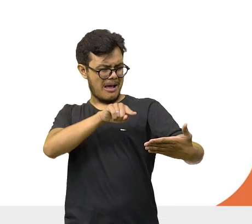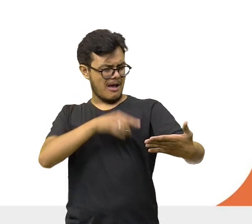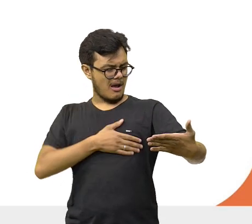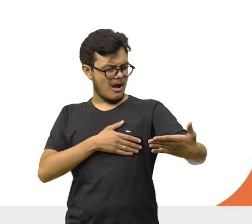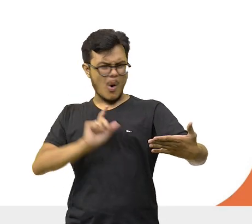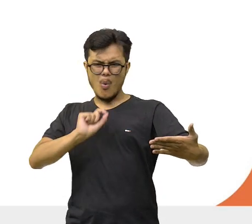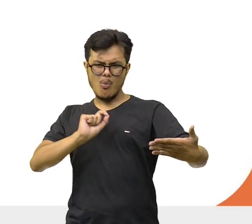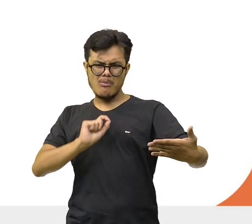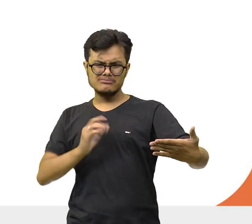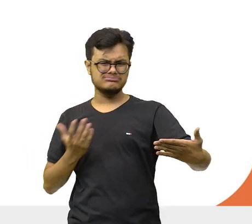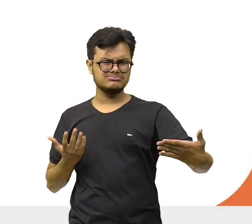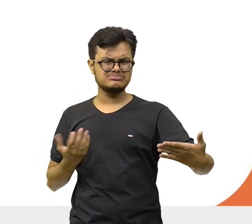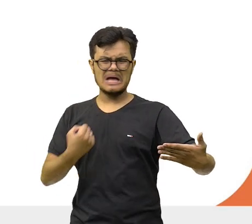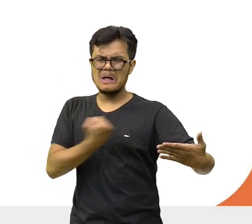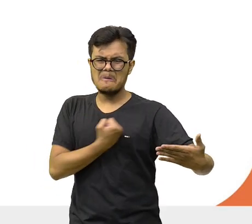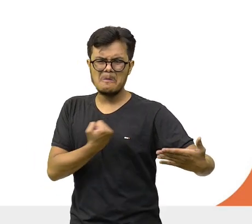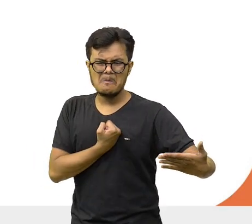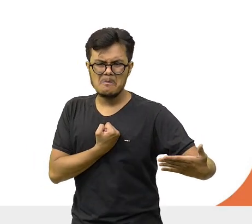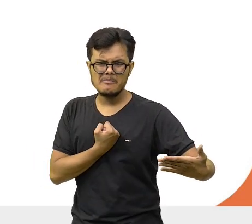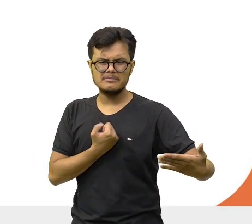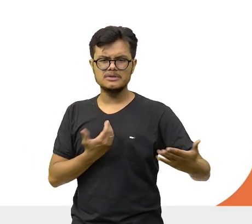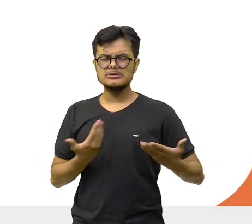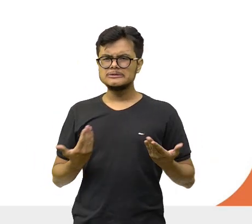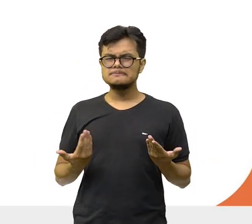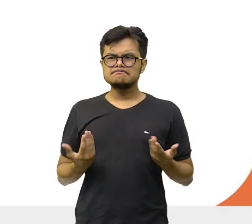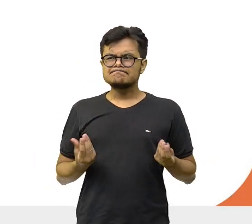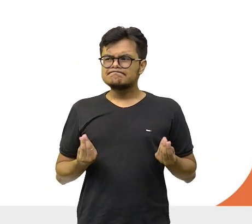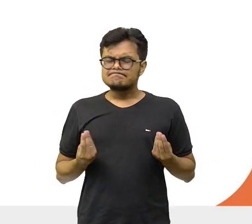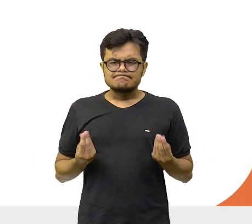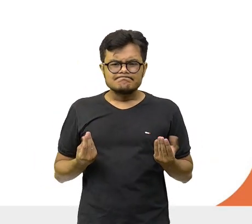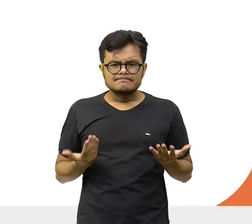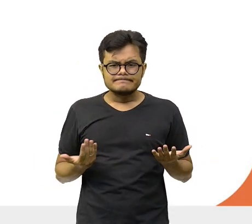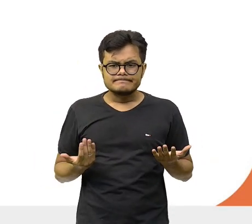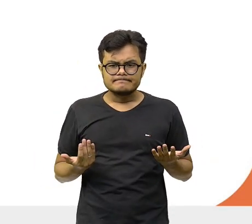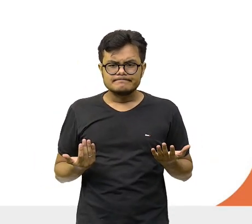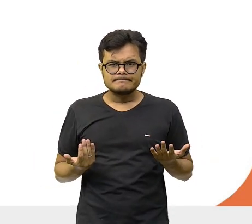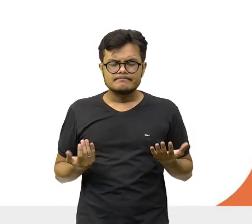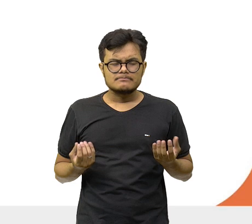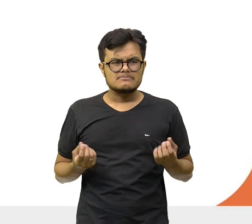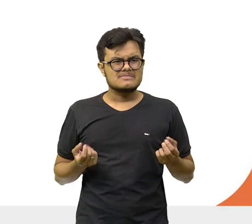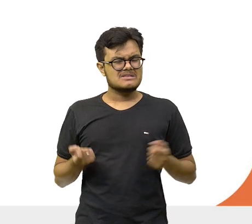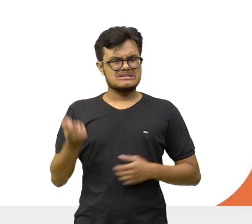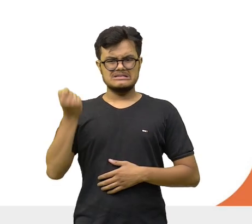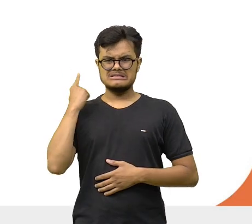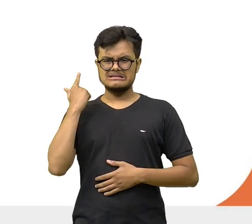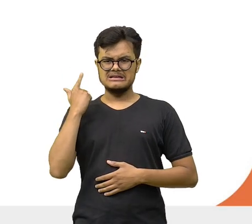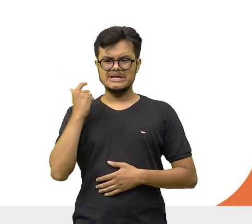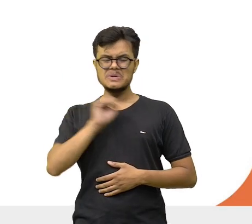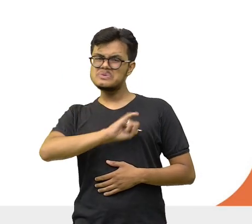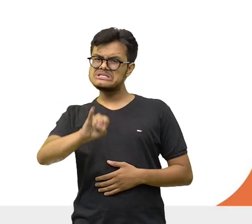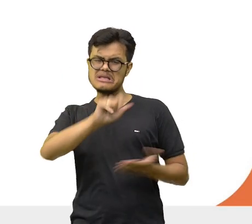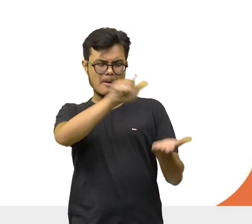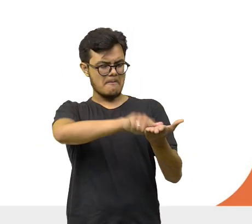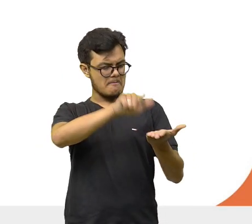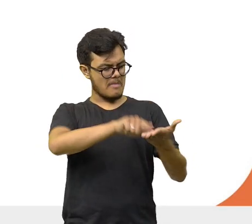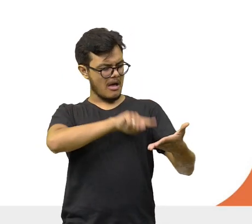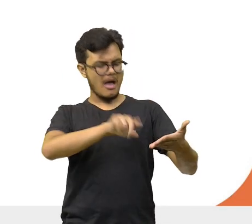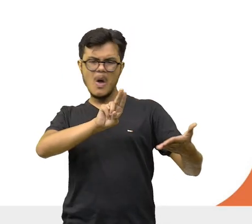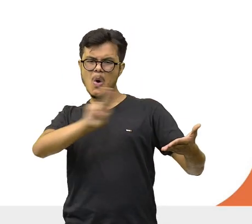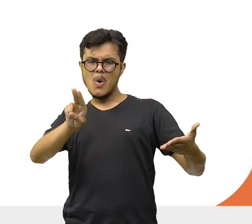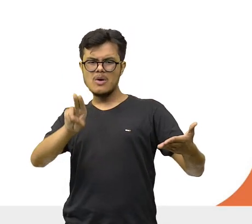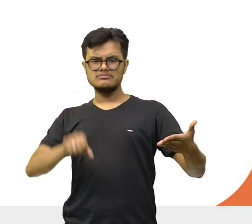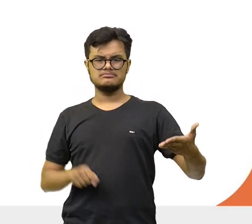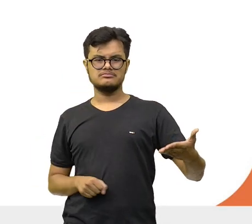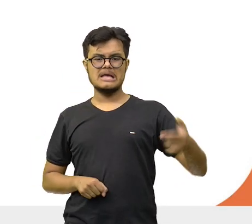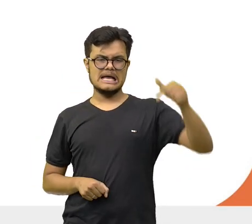certamente se referem esses números, sabendo que ele anotou em seu papel os valores de Q